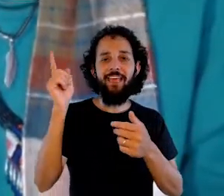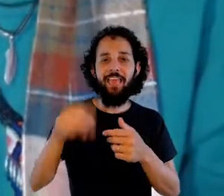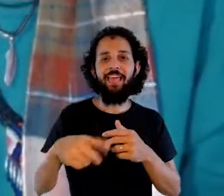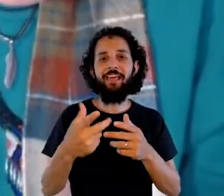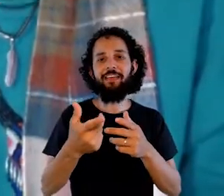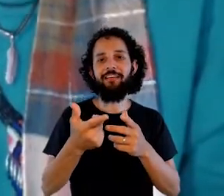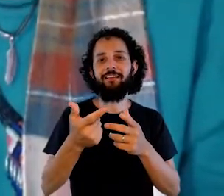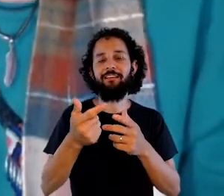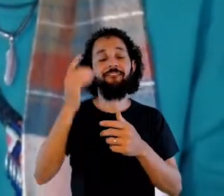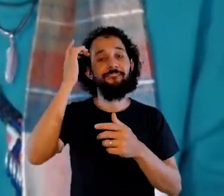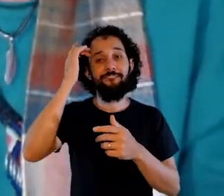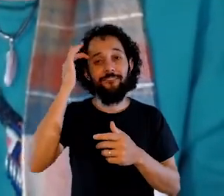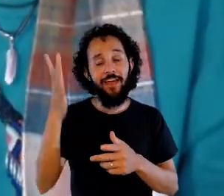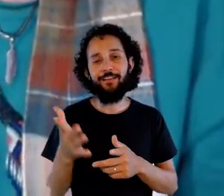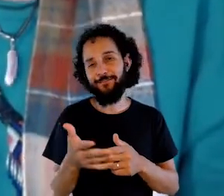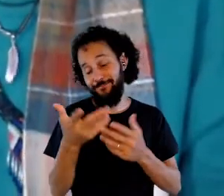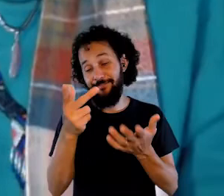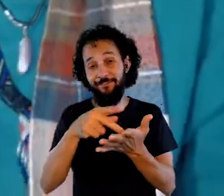verdade, né?